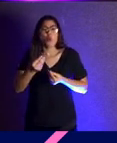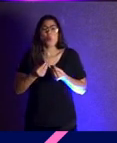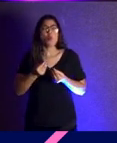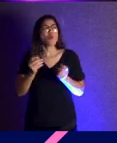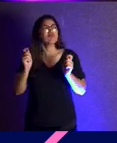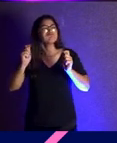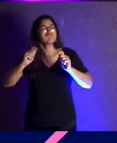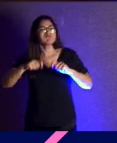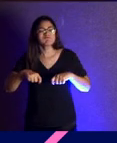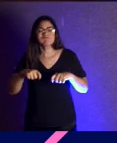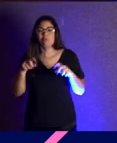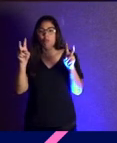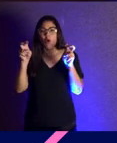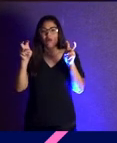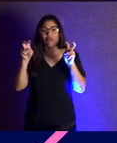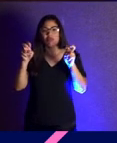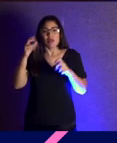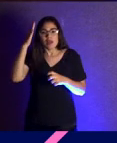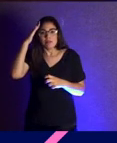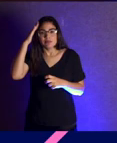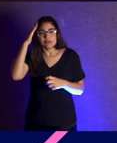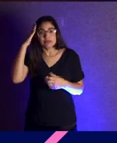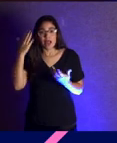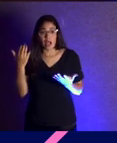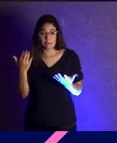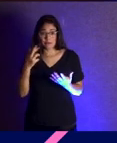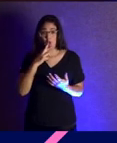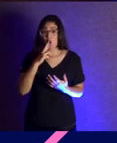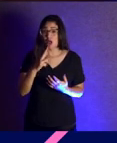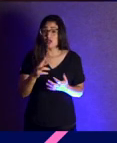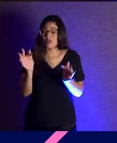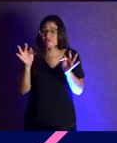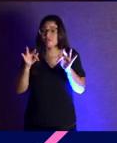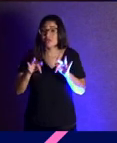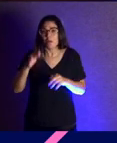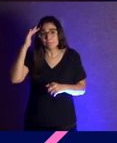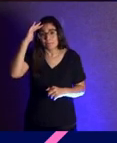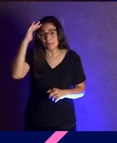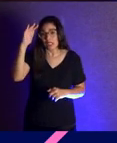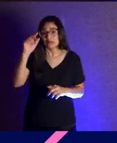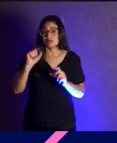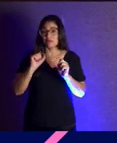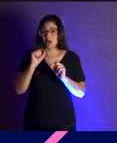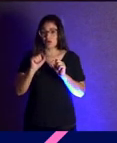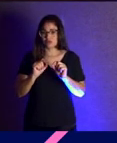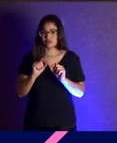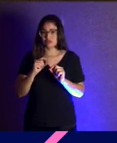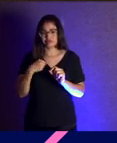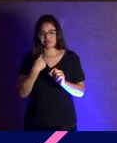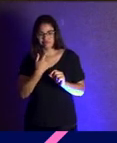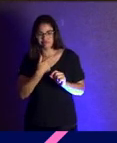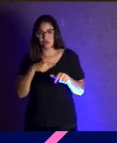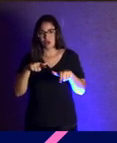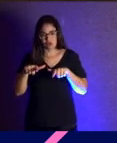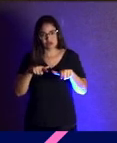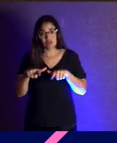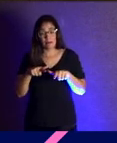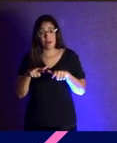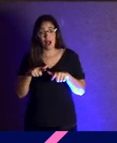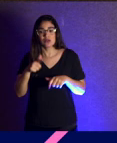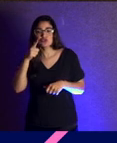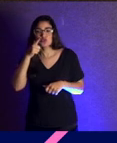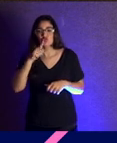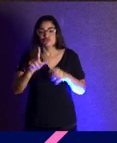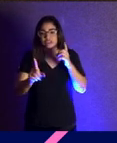saber a esse respeito. E esse foi o estado final principal nosso trabalho. Então, a gente conseguiu identificar